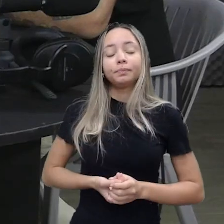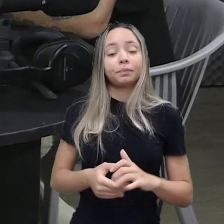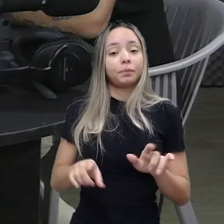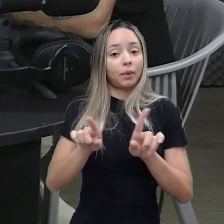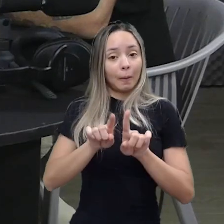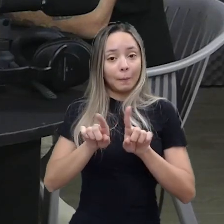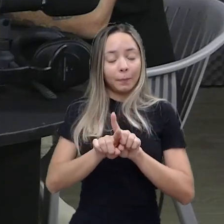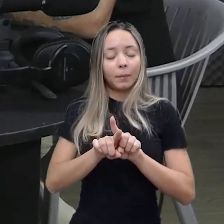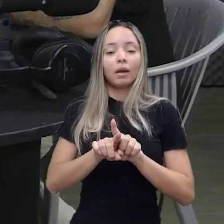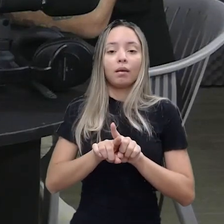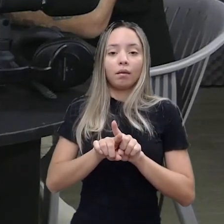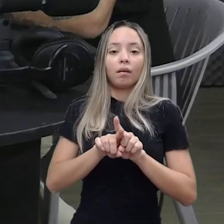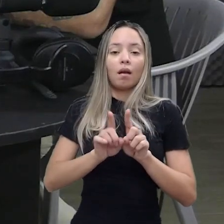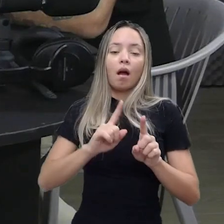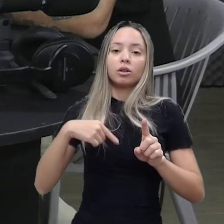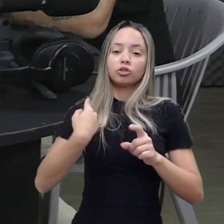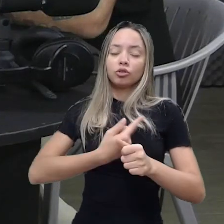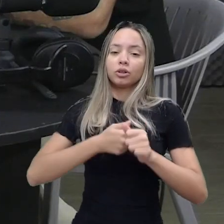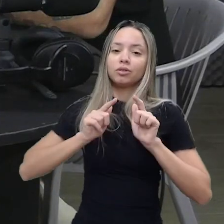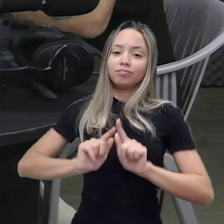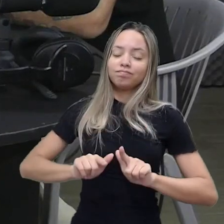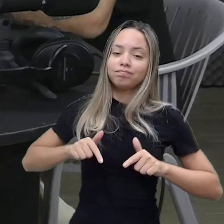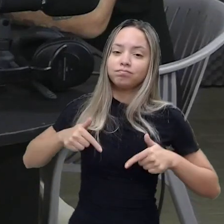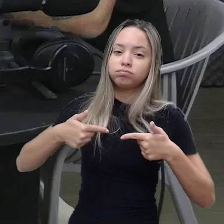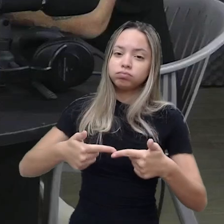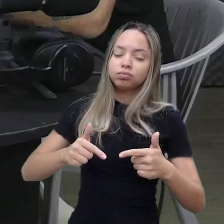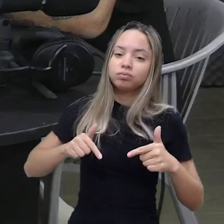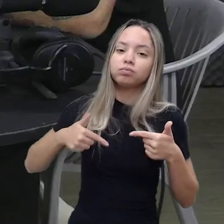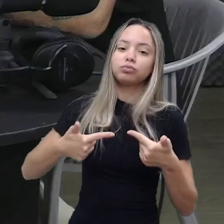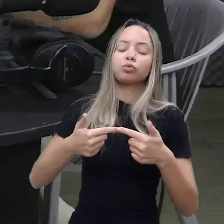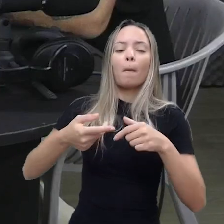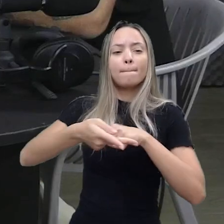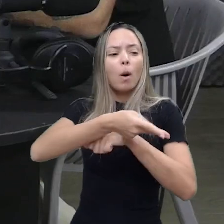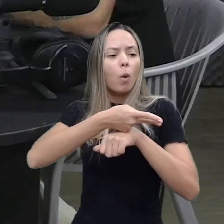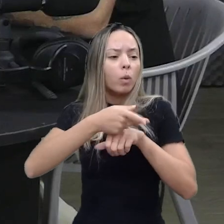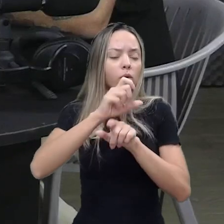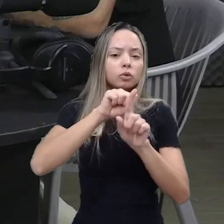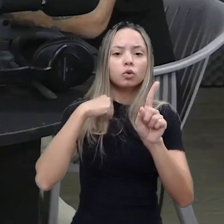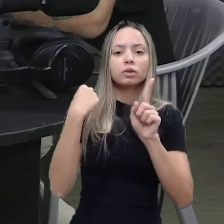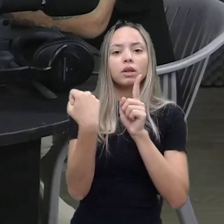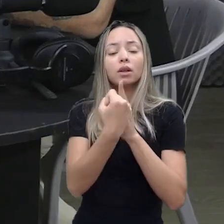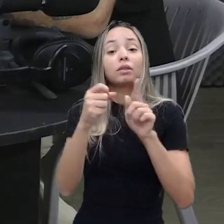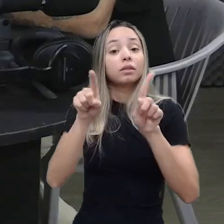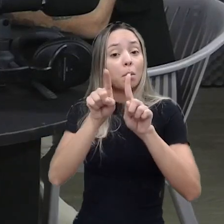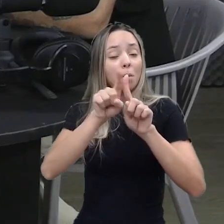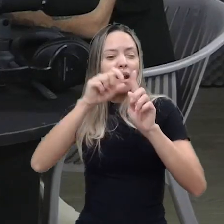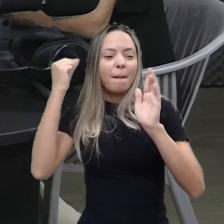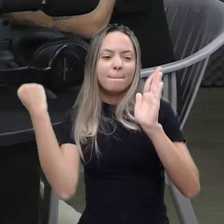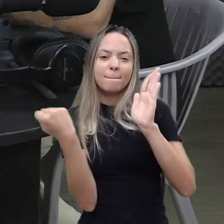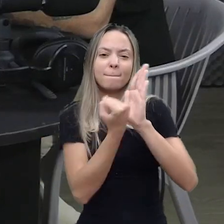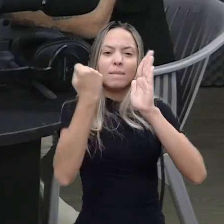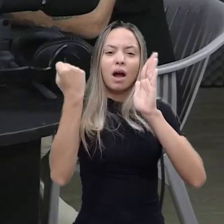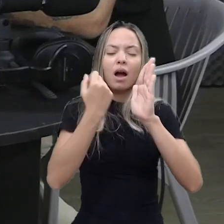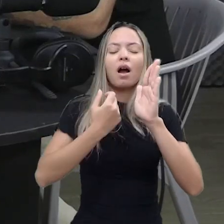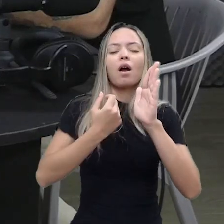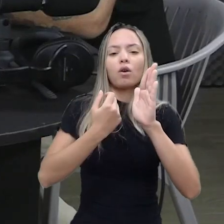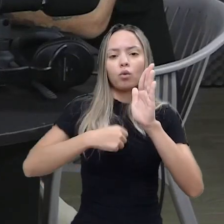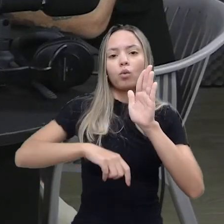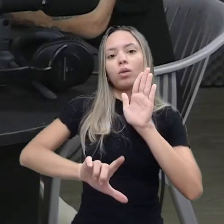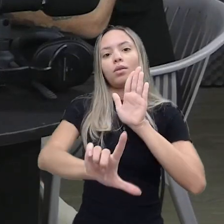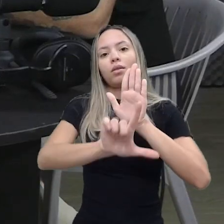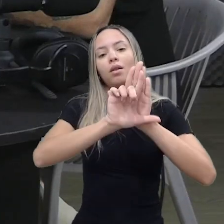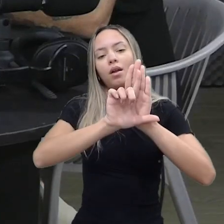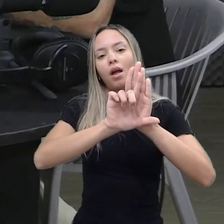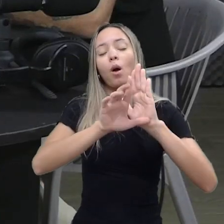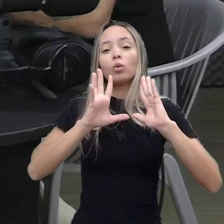vem ativamente buscando na sociedade e todos os marcos legais, todas as conquistas, né,